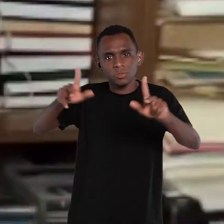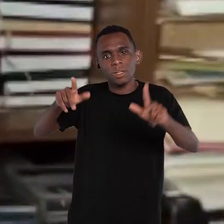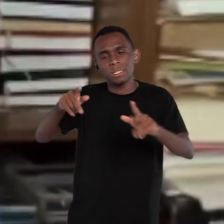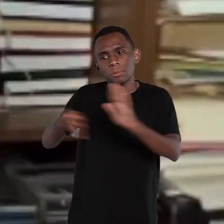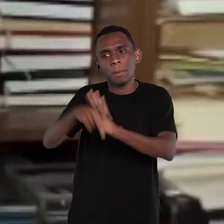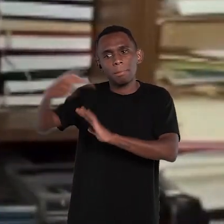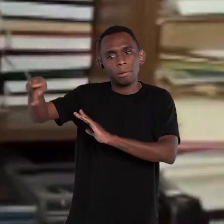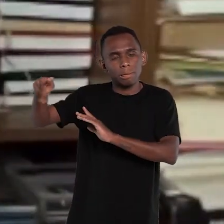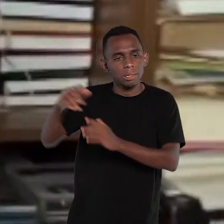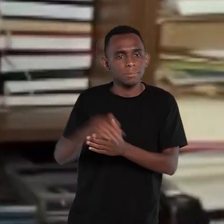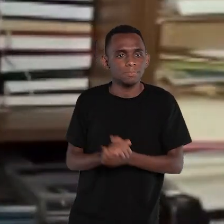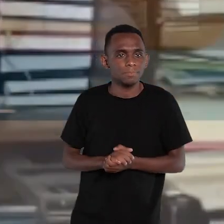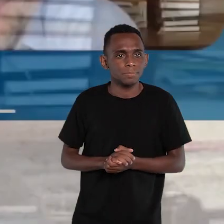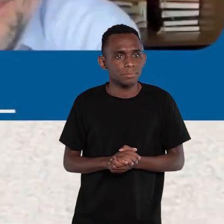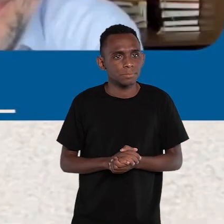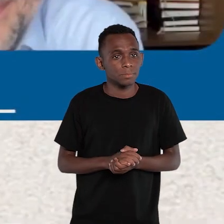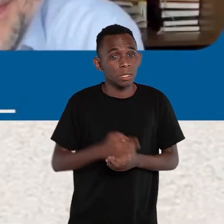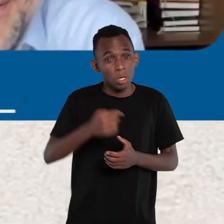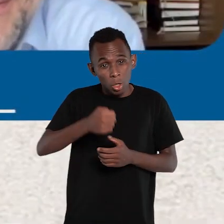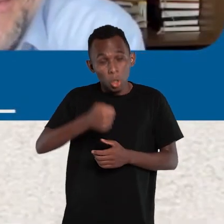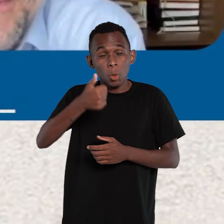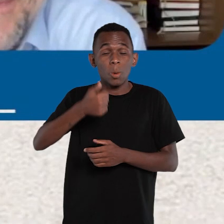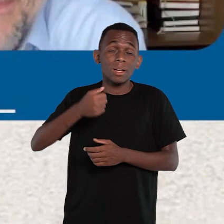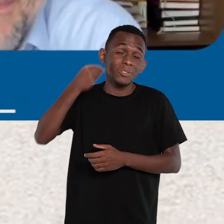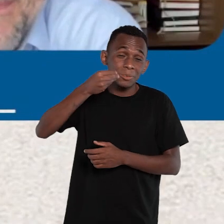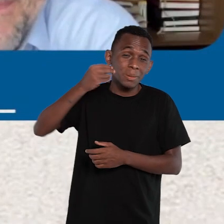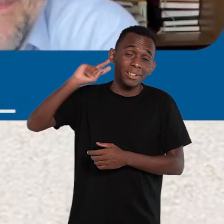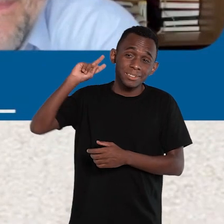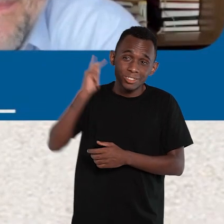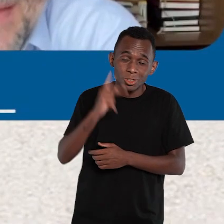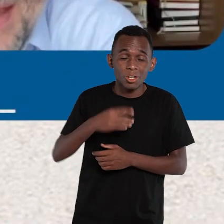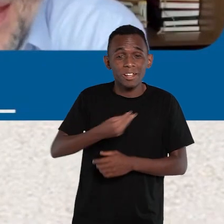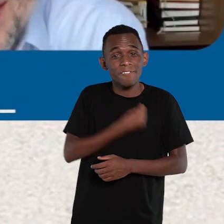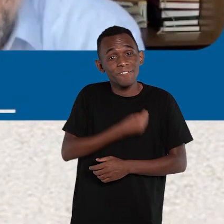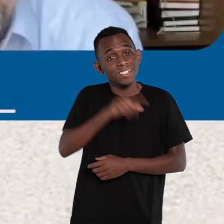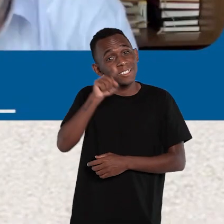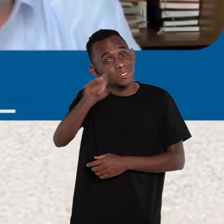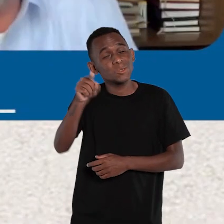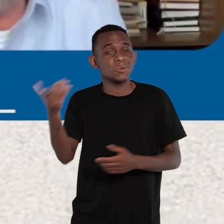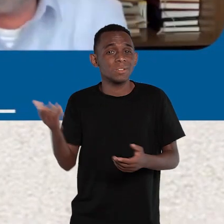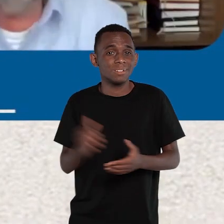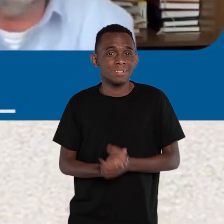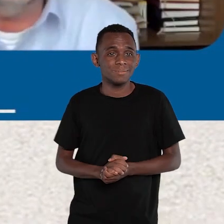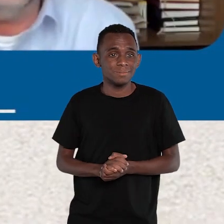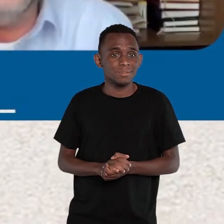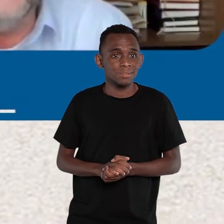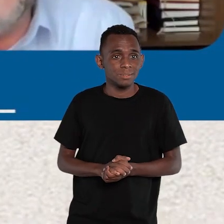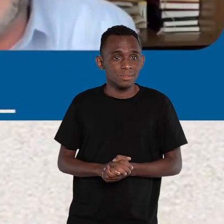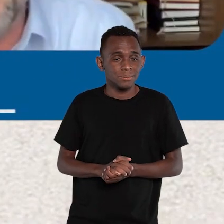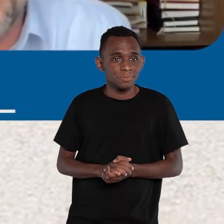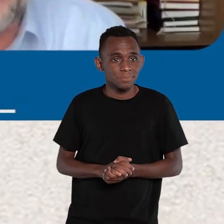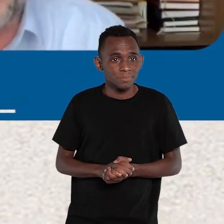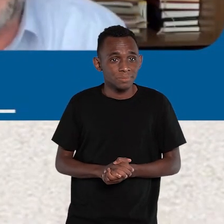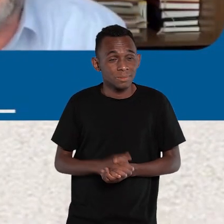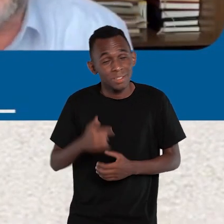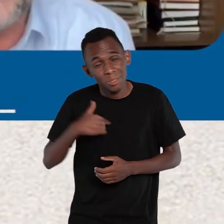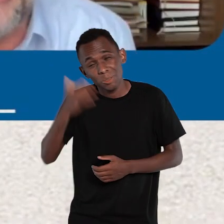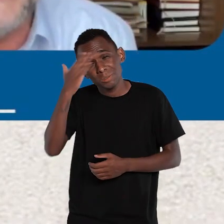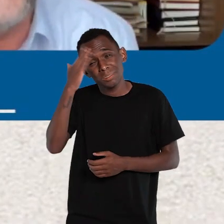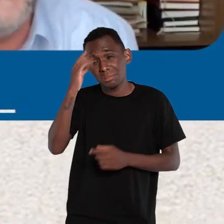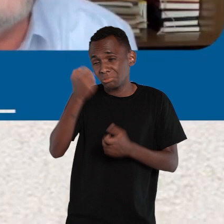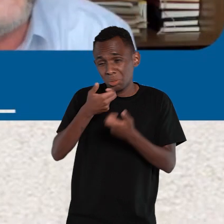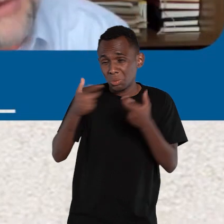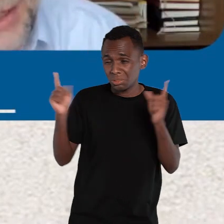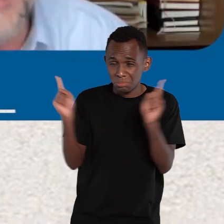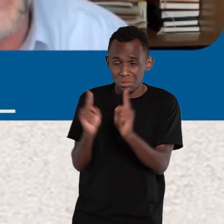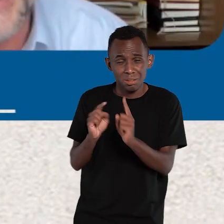viu. Que é, na verdade, quase uma biografia sua, né? Mas eu vejo, eu sou feito de tão poucas